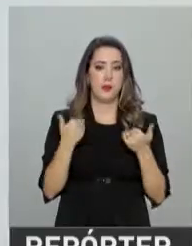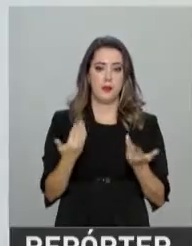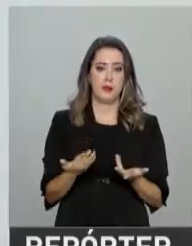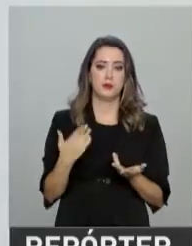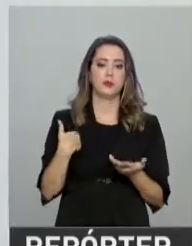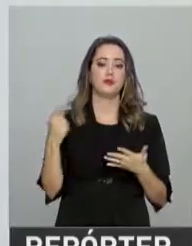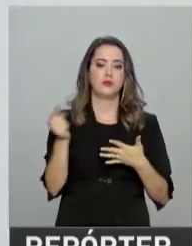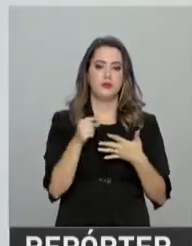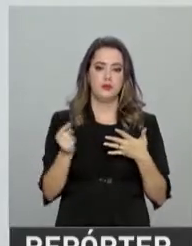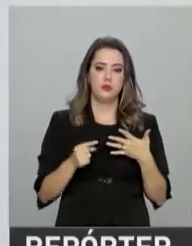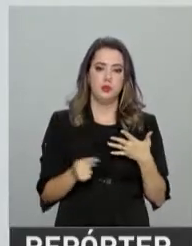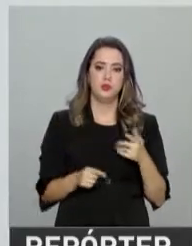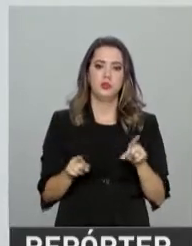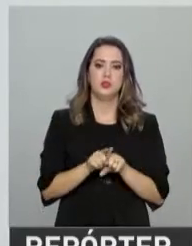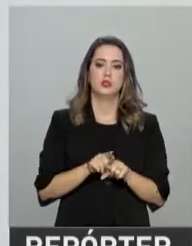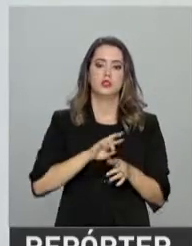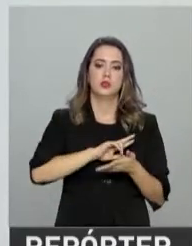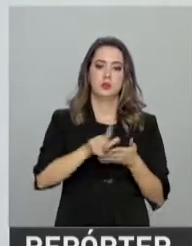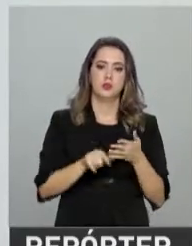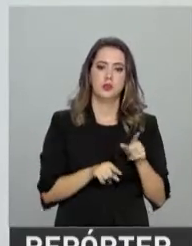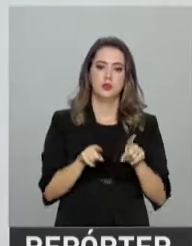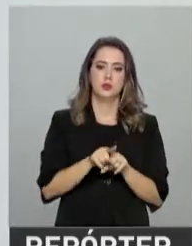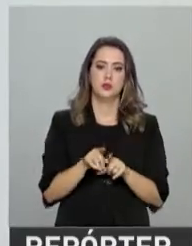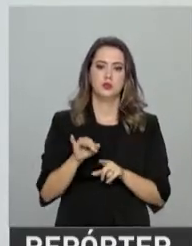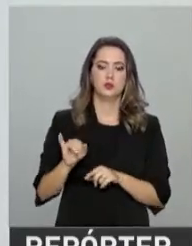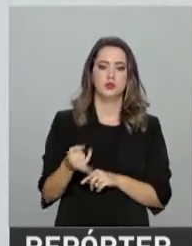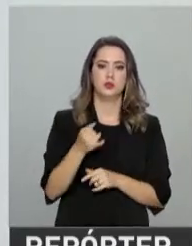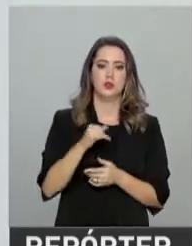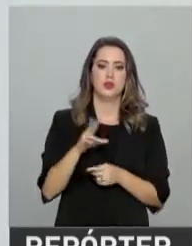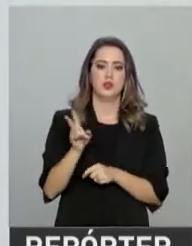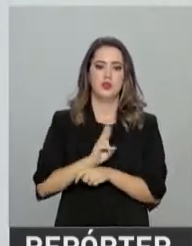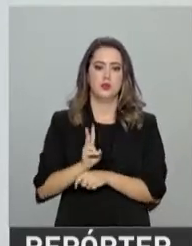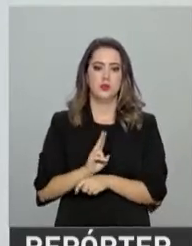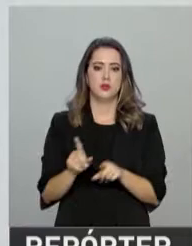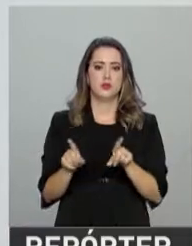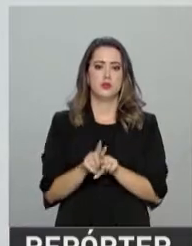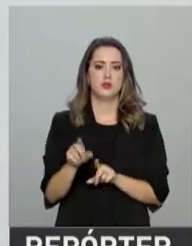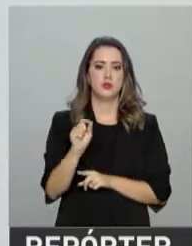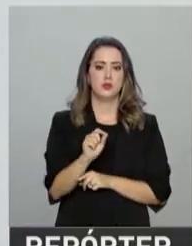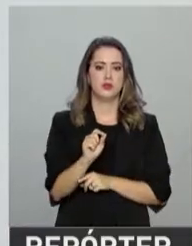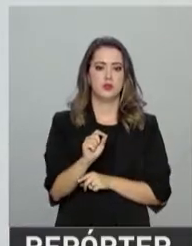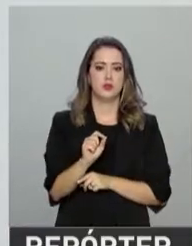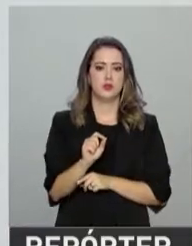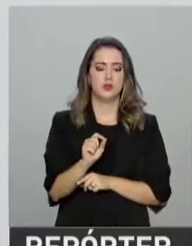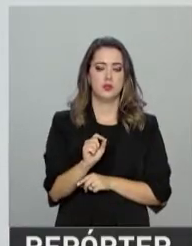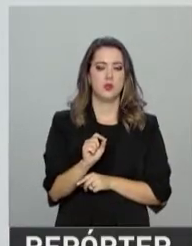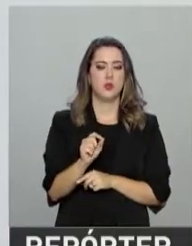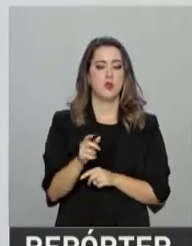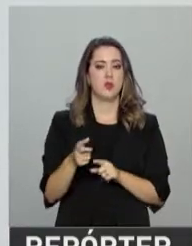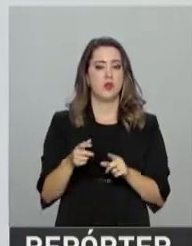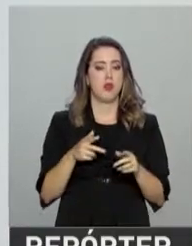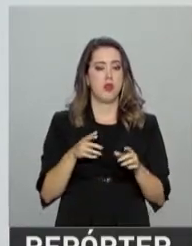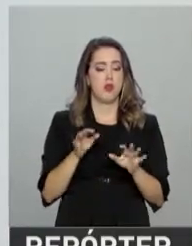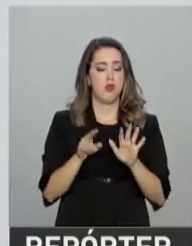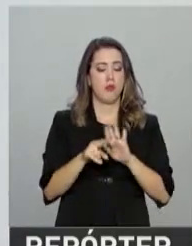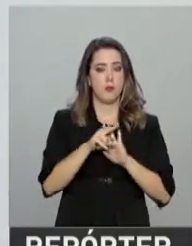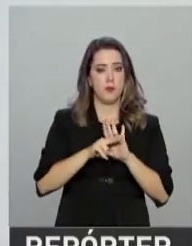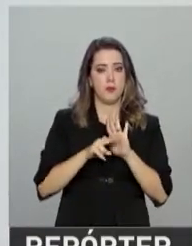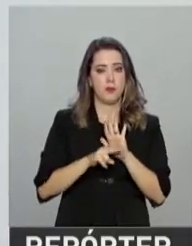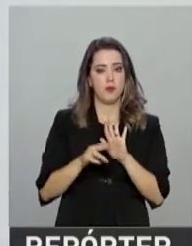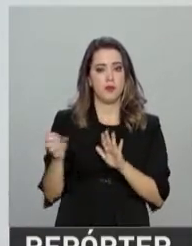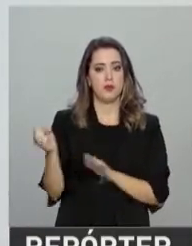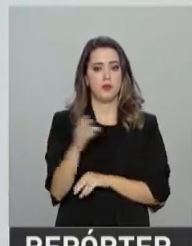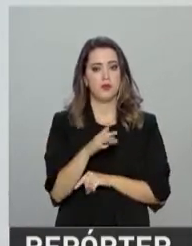legislativas também que foram tomadas no open skies é medidas regulatórias como as novas condições